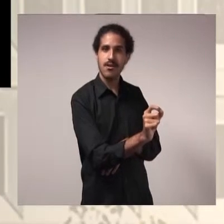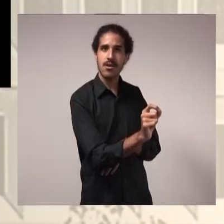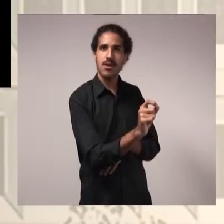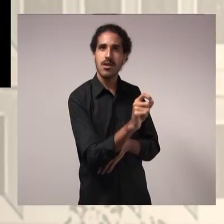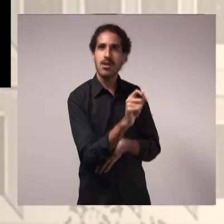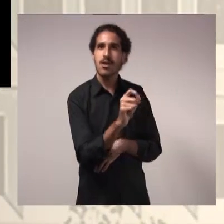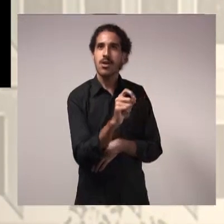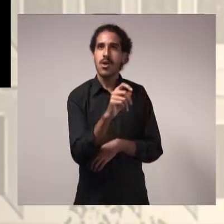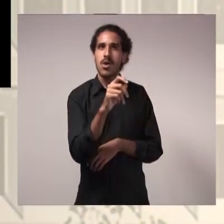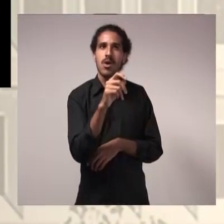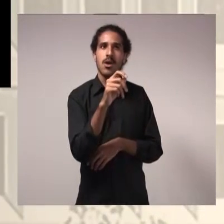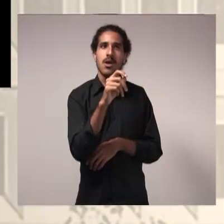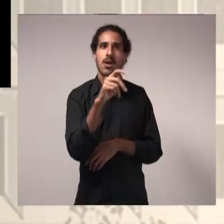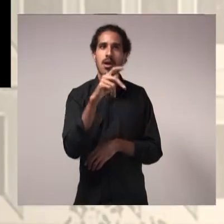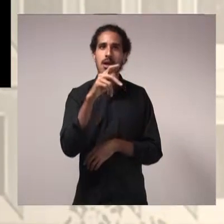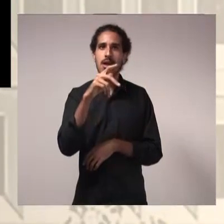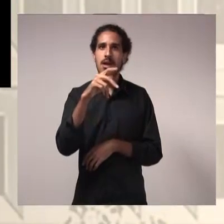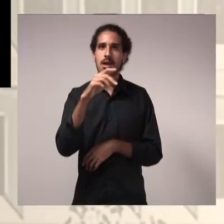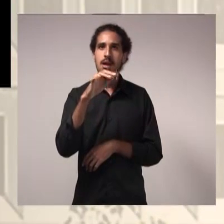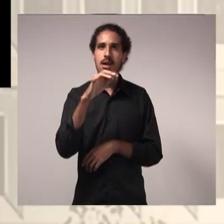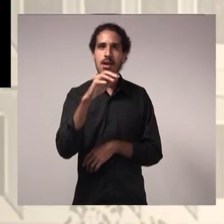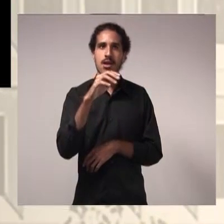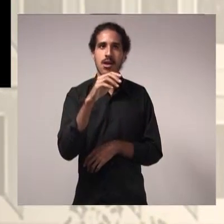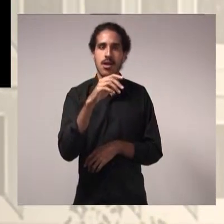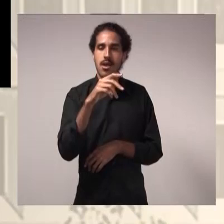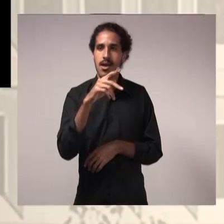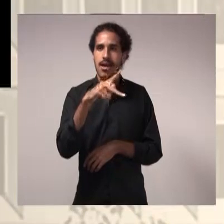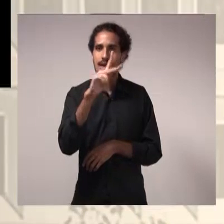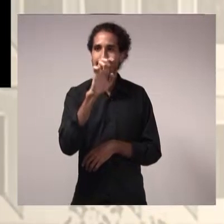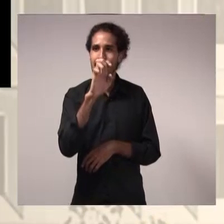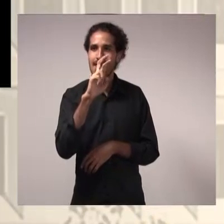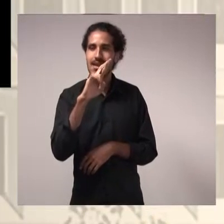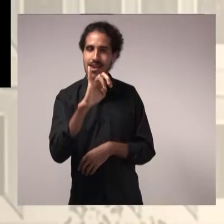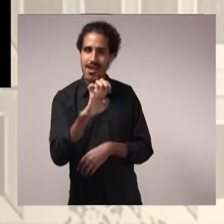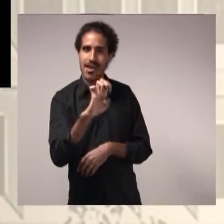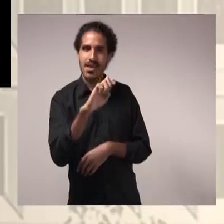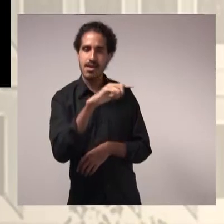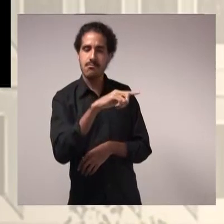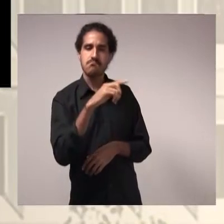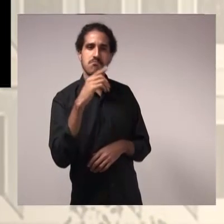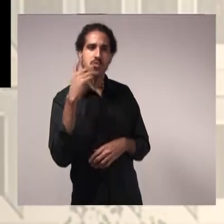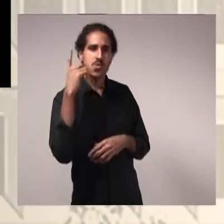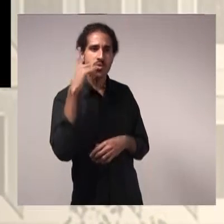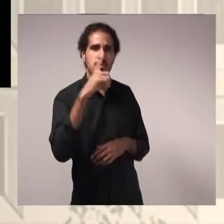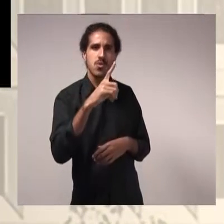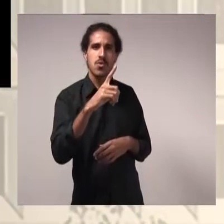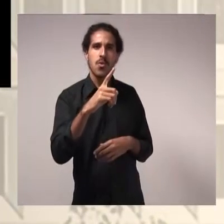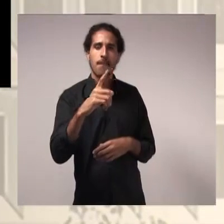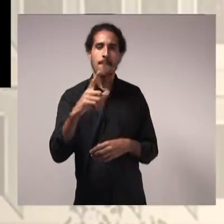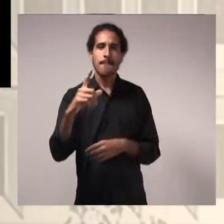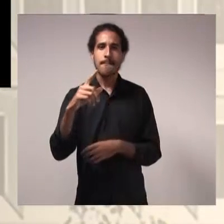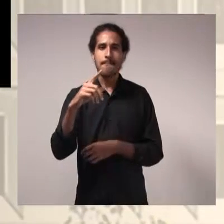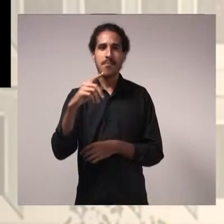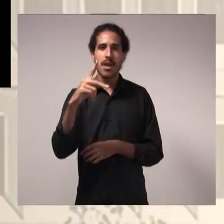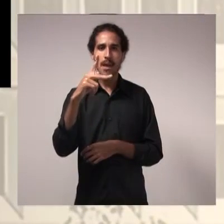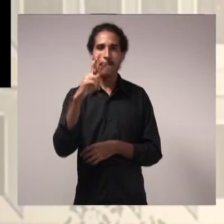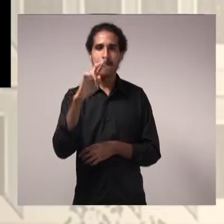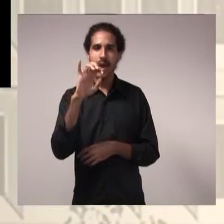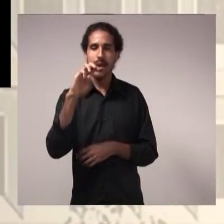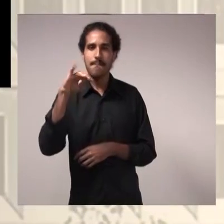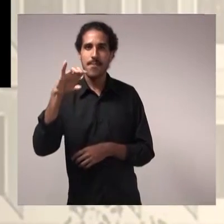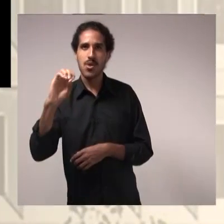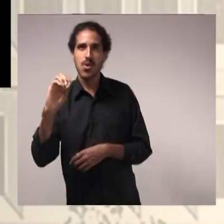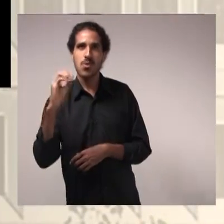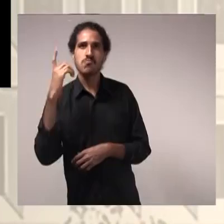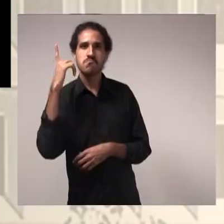Gando Primary School, no qual recebeu vários prêmios internacionais, inclusive o HCAM e